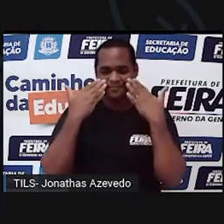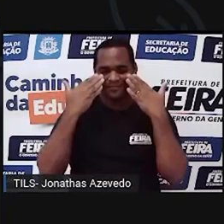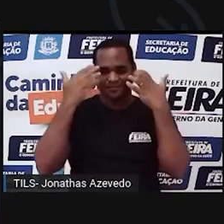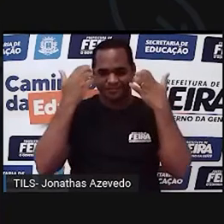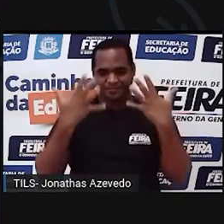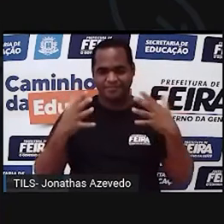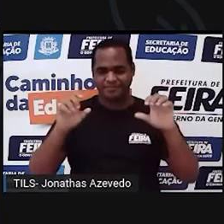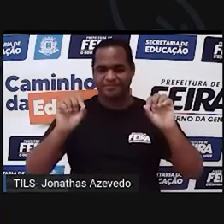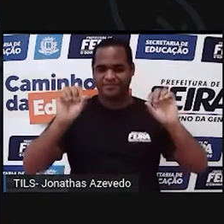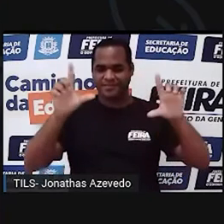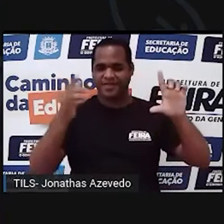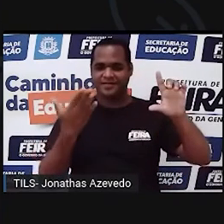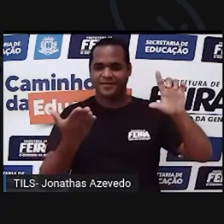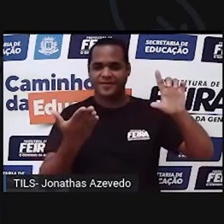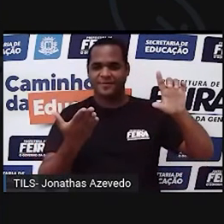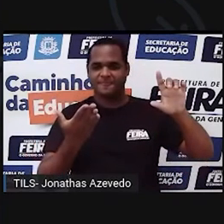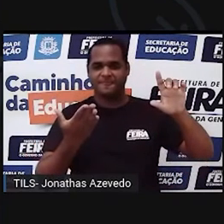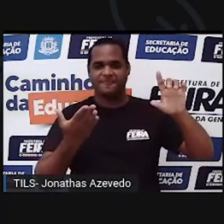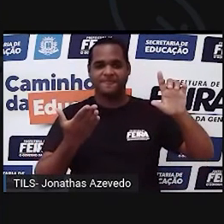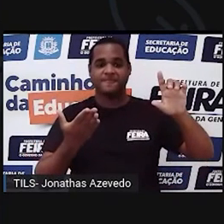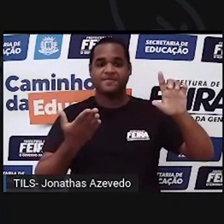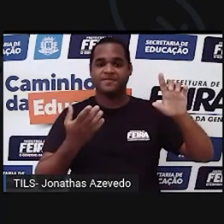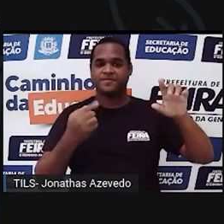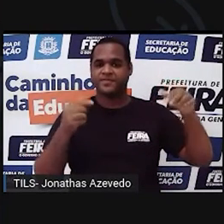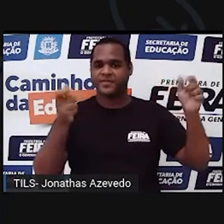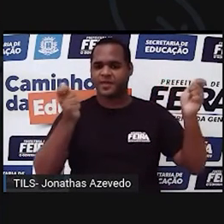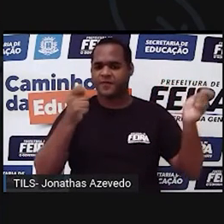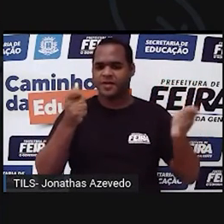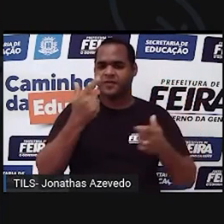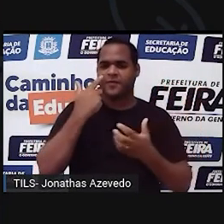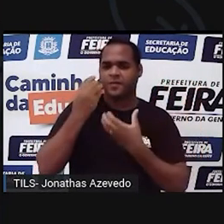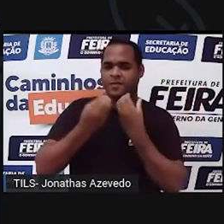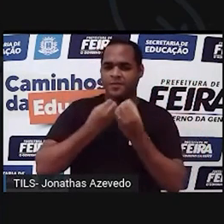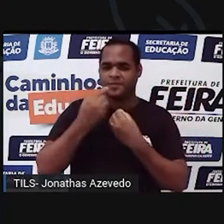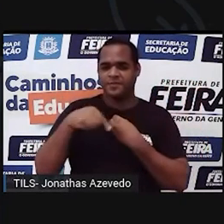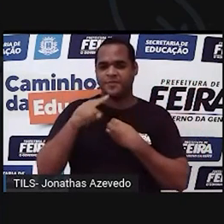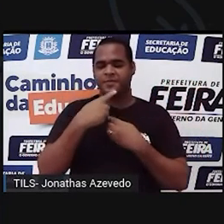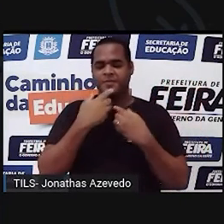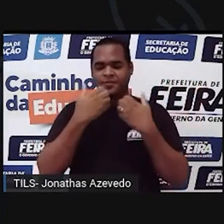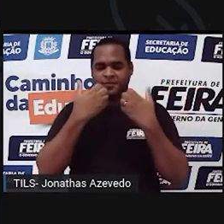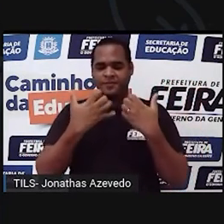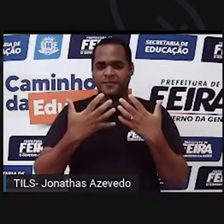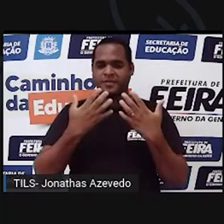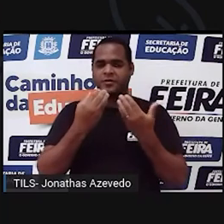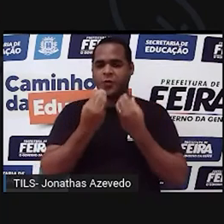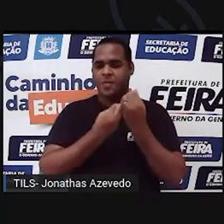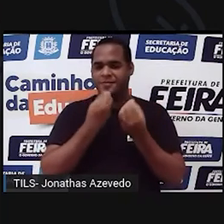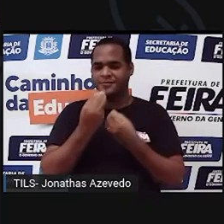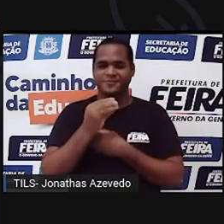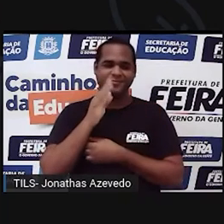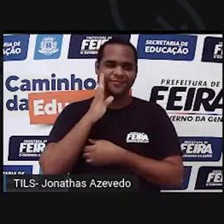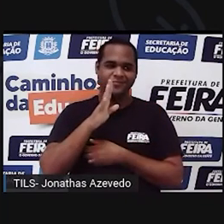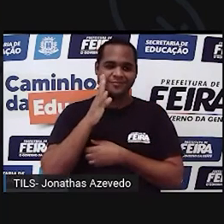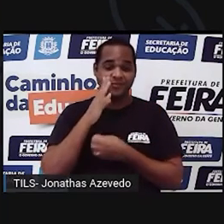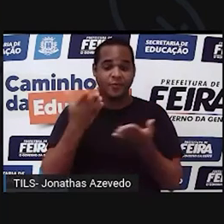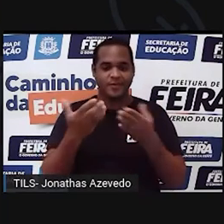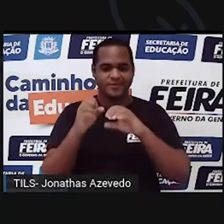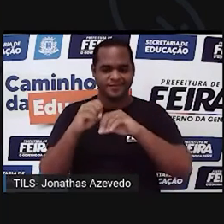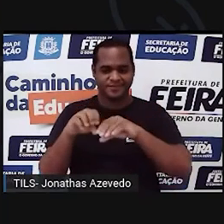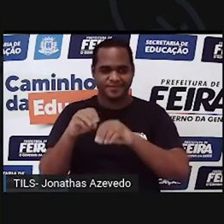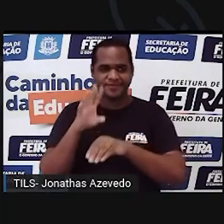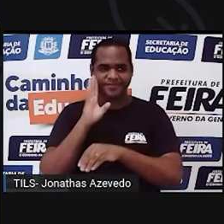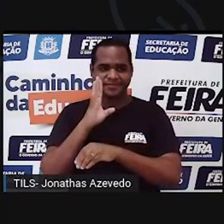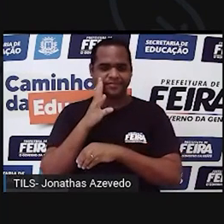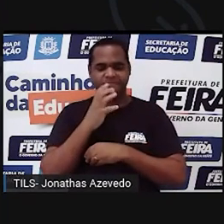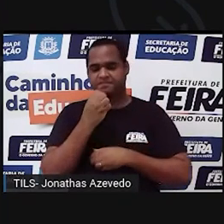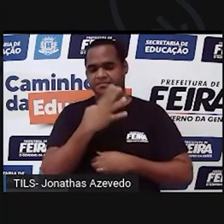aí na tela para você. Porque a gente começa a falar de muita coisa bacana nessa aula de hoje. Pois